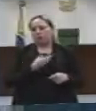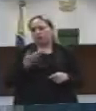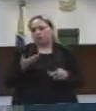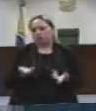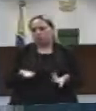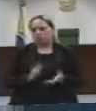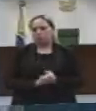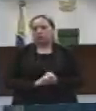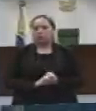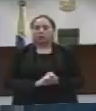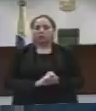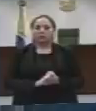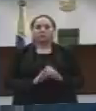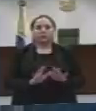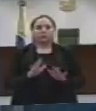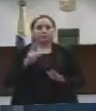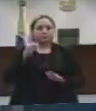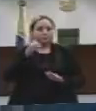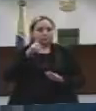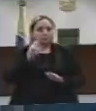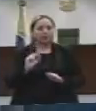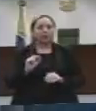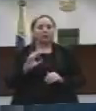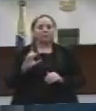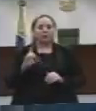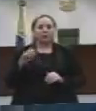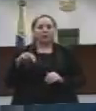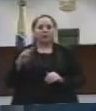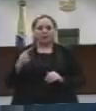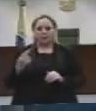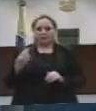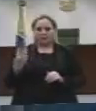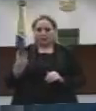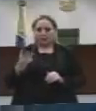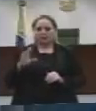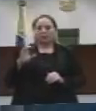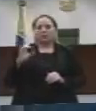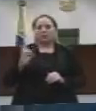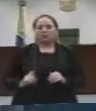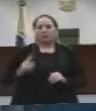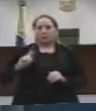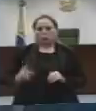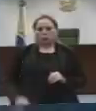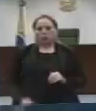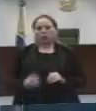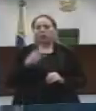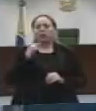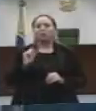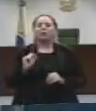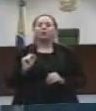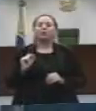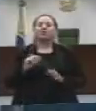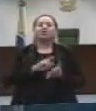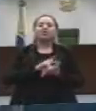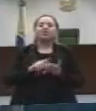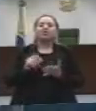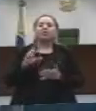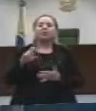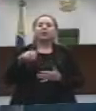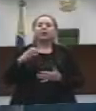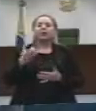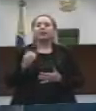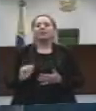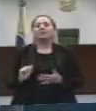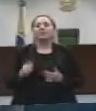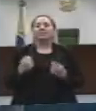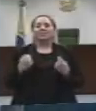é interessante resgatar que o pndh 3 o Direitos Humanos fala na questão da diversidade de crença ou seja há necessidade que haja